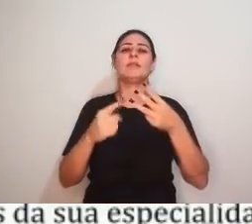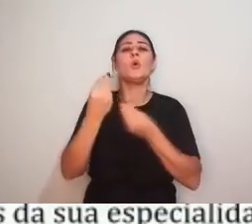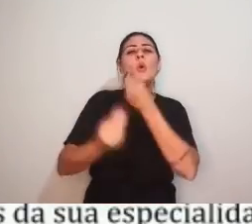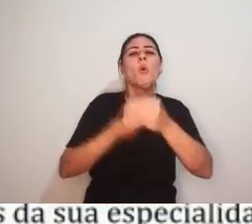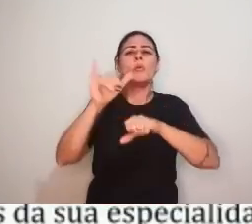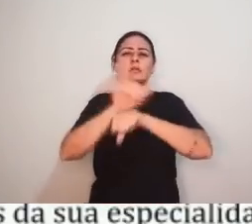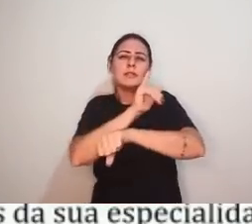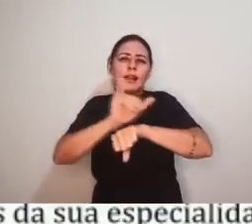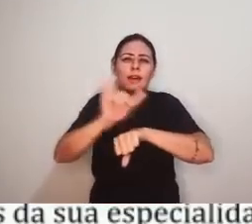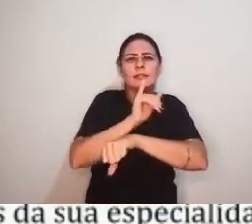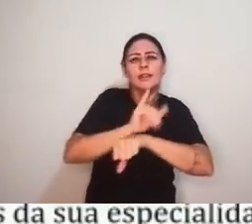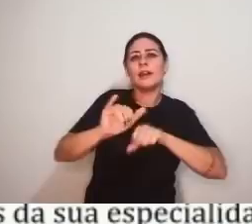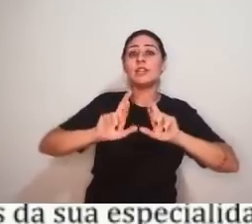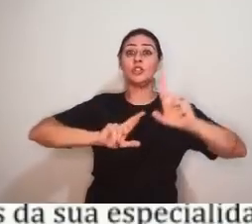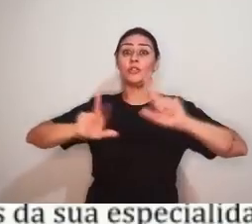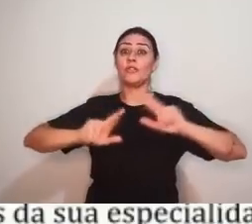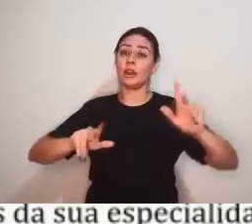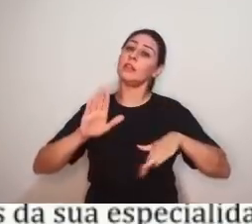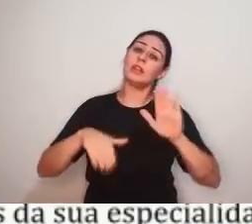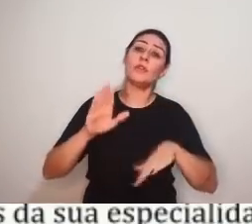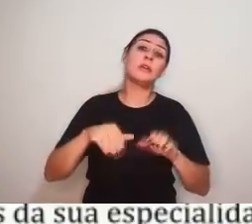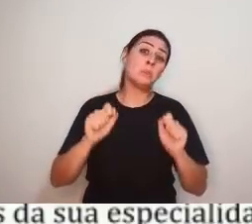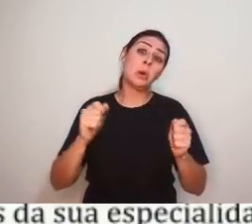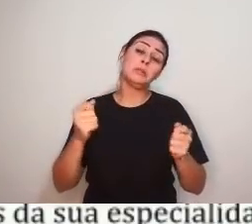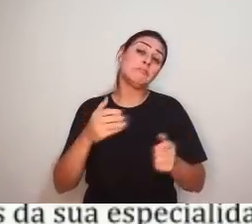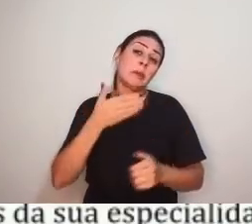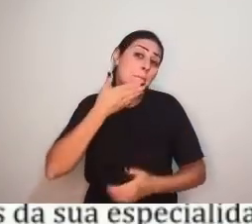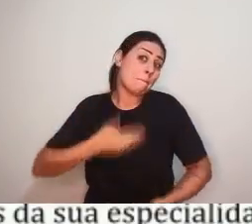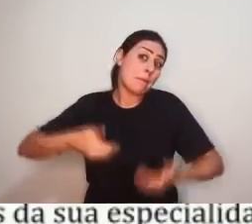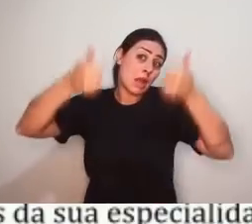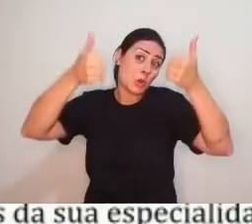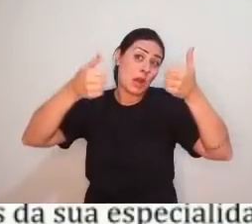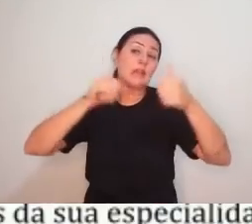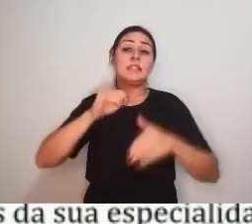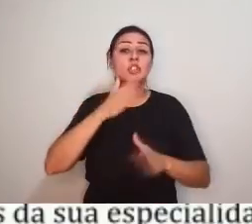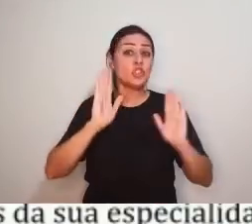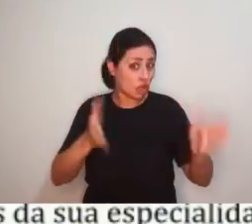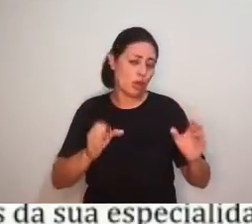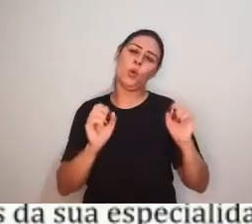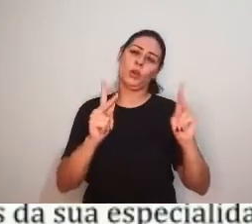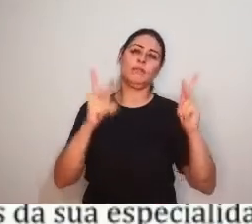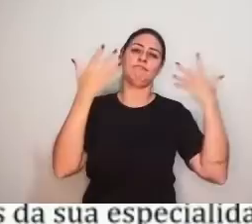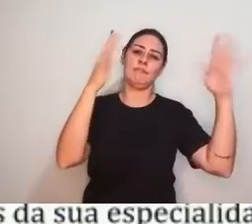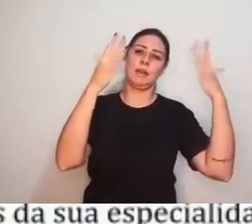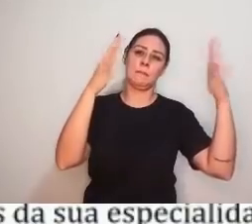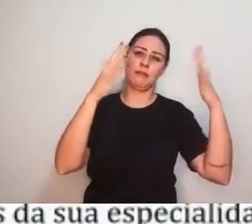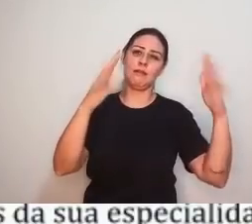Mobilizar diferentes estratégias para envolver os alunos, talvez tenha que aprimorar, se já fazem e fazem integralmente,